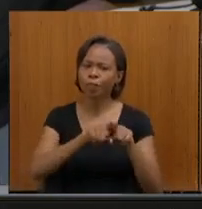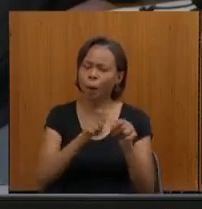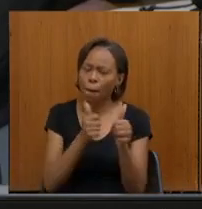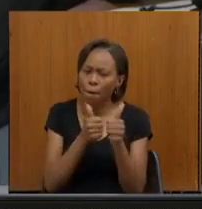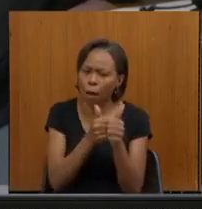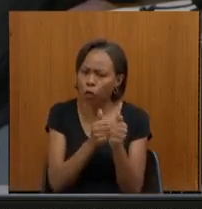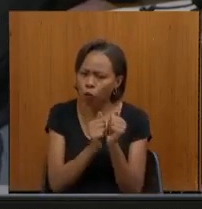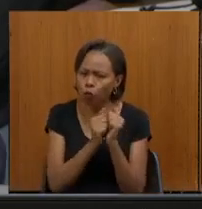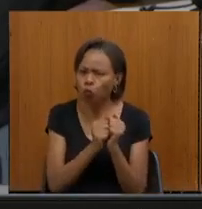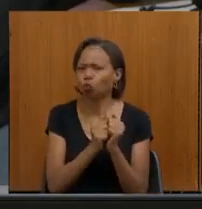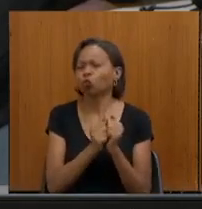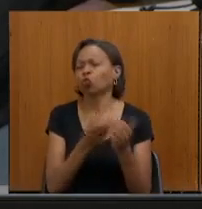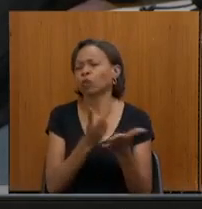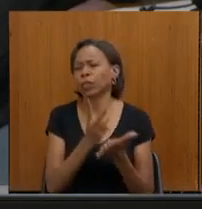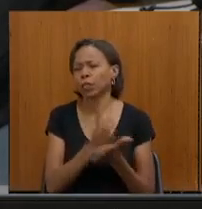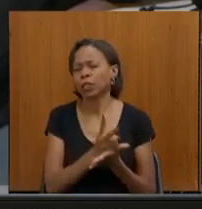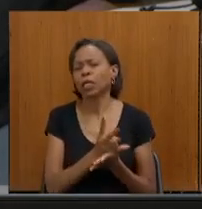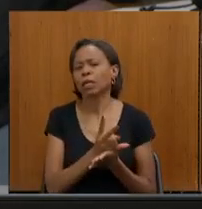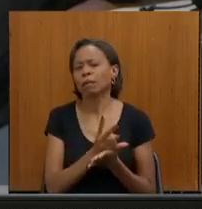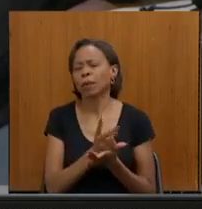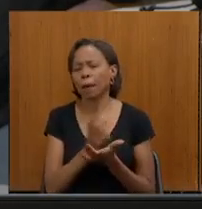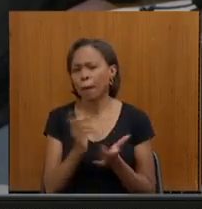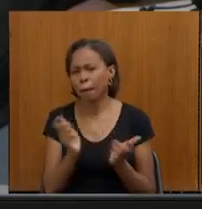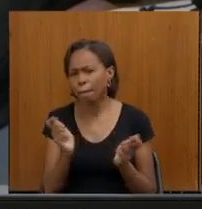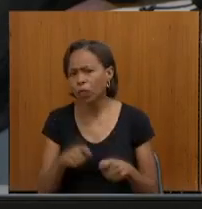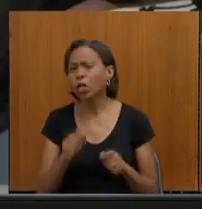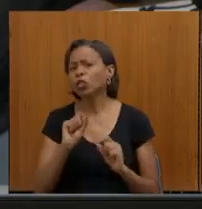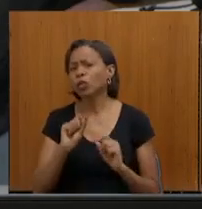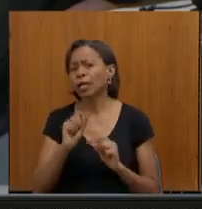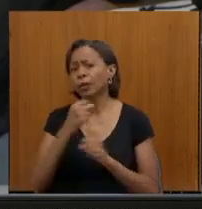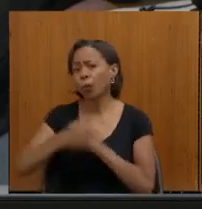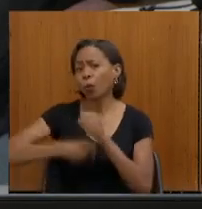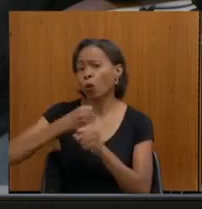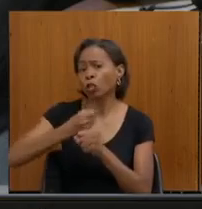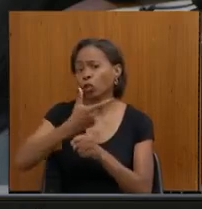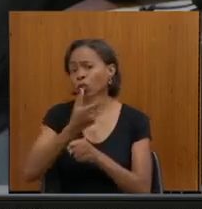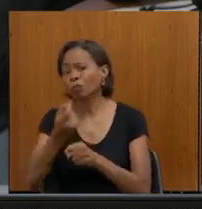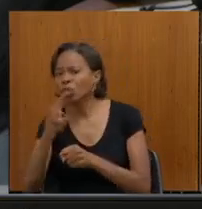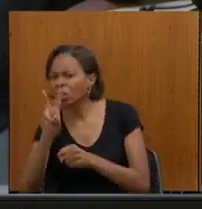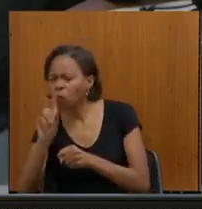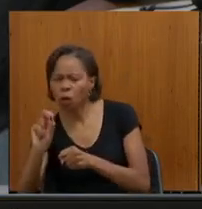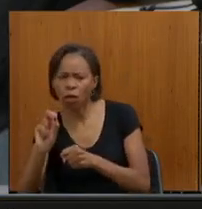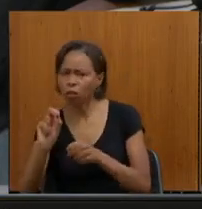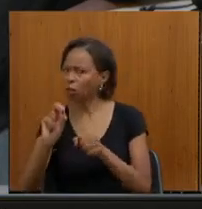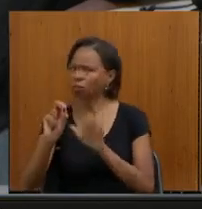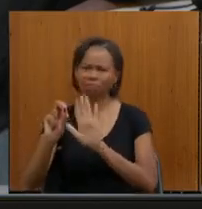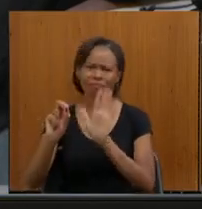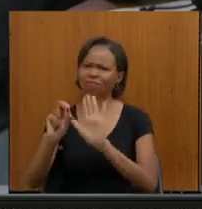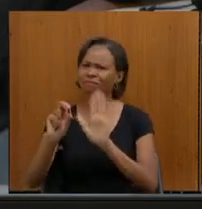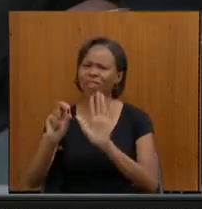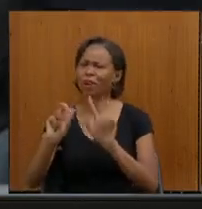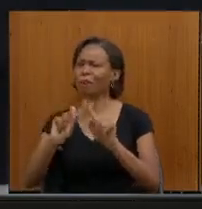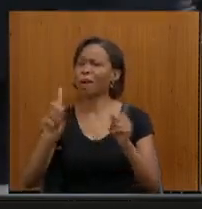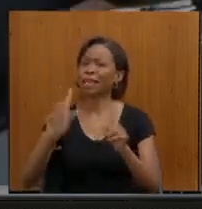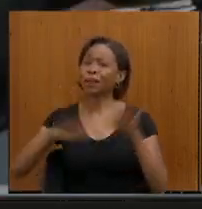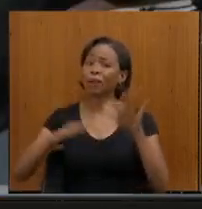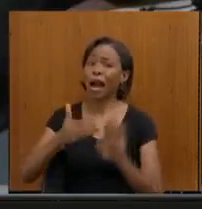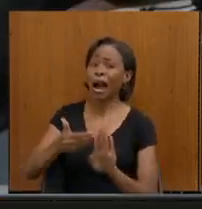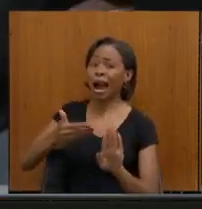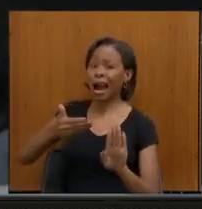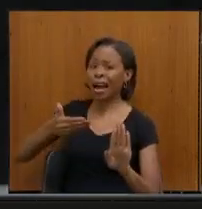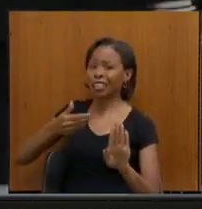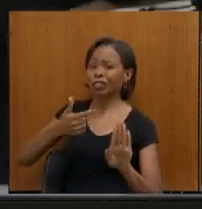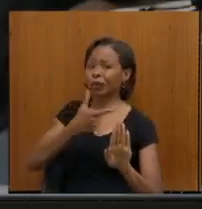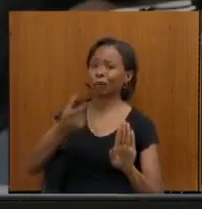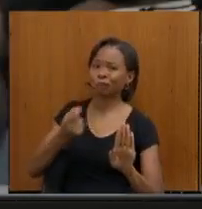próxima para que a gente posta né em vez de 2050 Quem sabe né Doutor José da Costa 2040